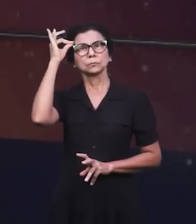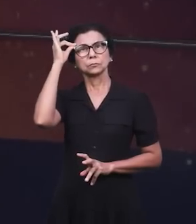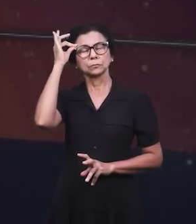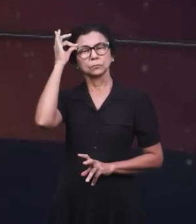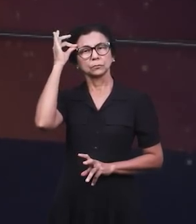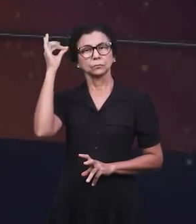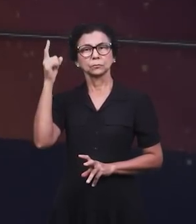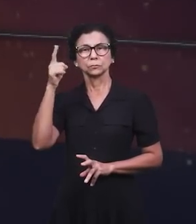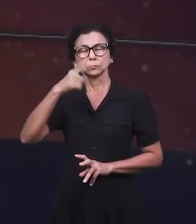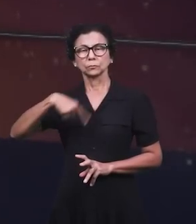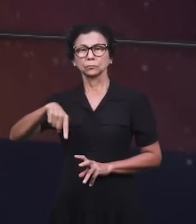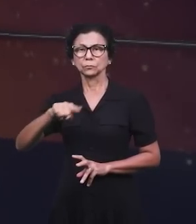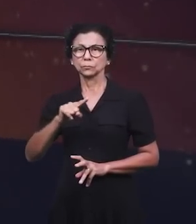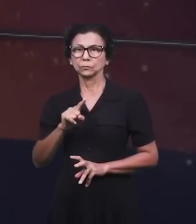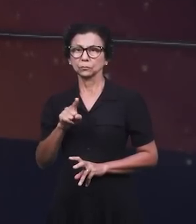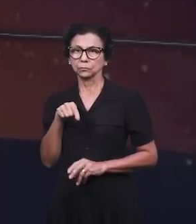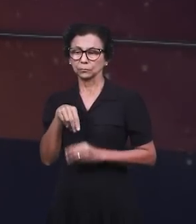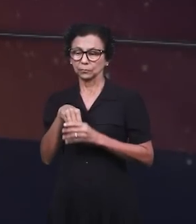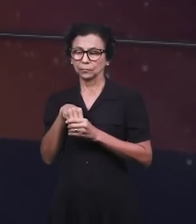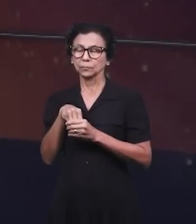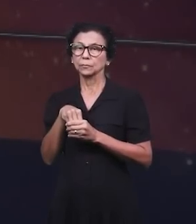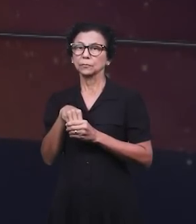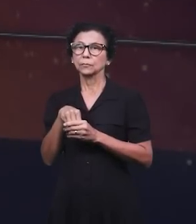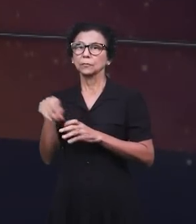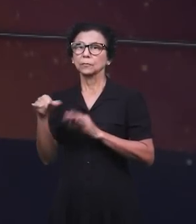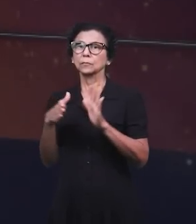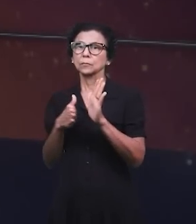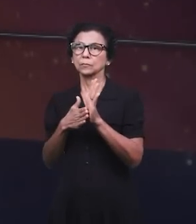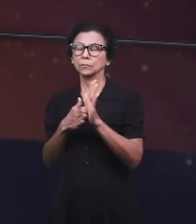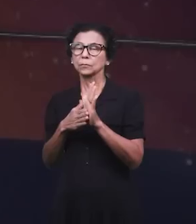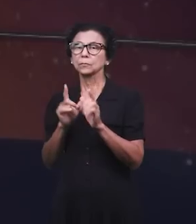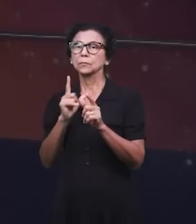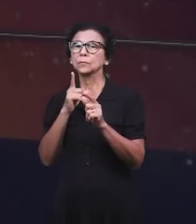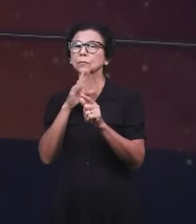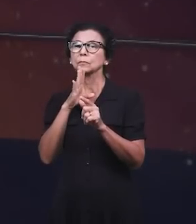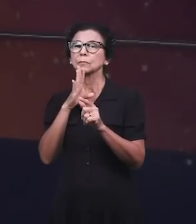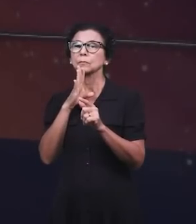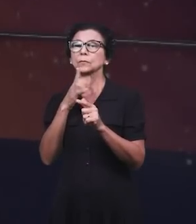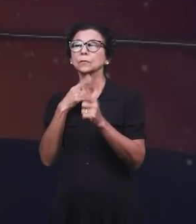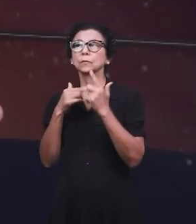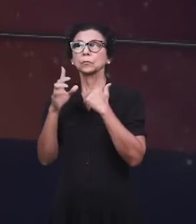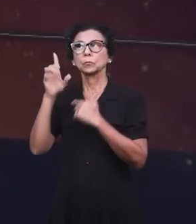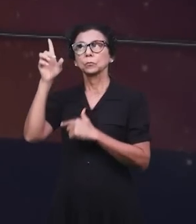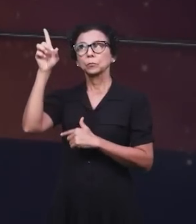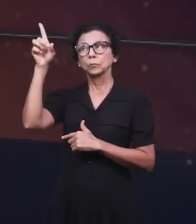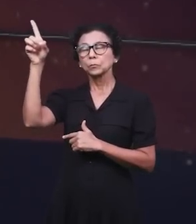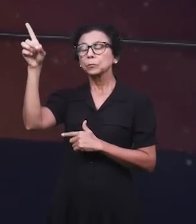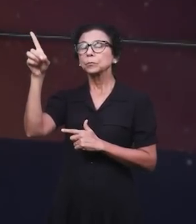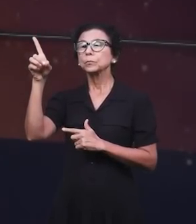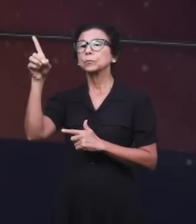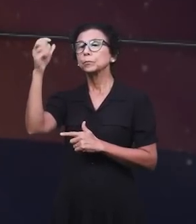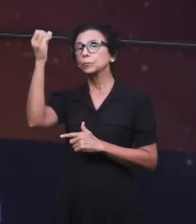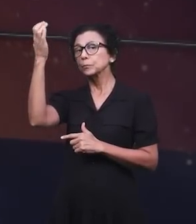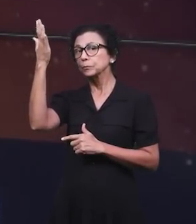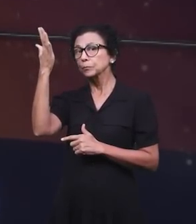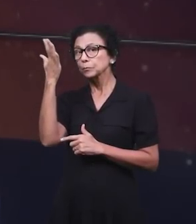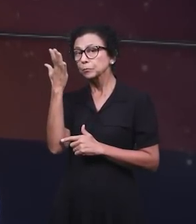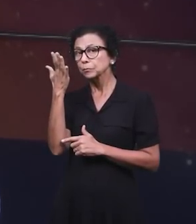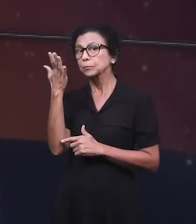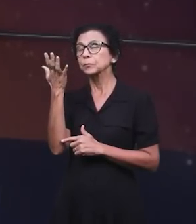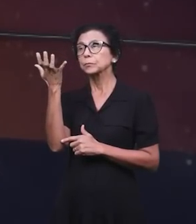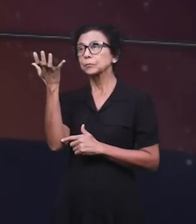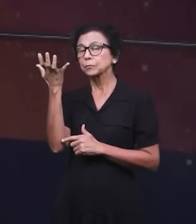que é sempre, a todo instante, conhecermos a vontade de Deus, a direção do Senhor, Deus, Ele quer se